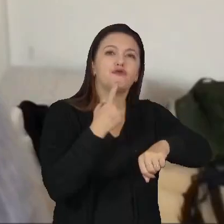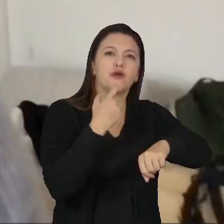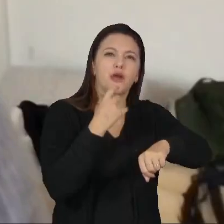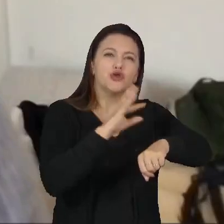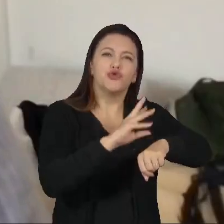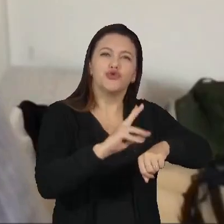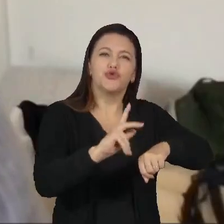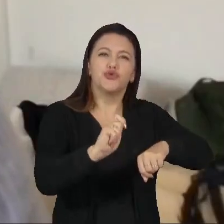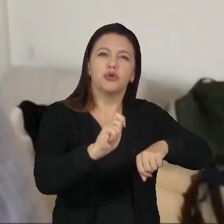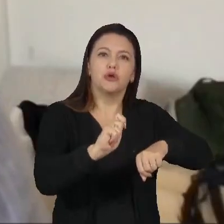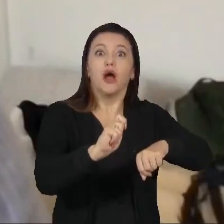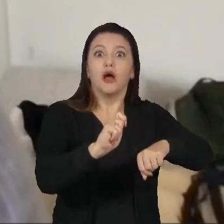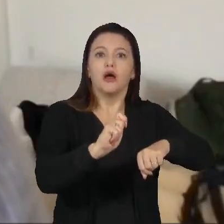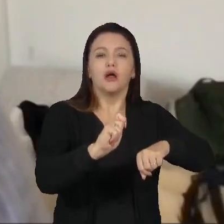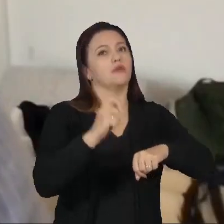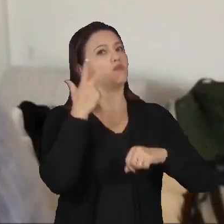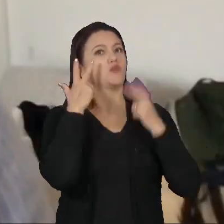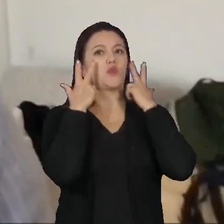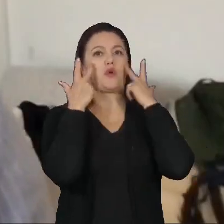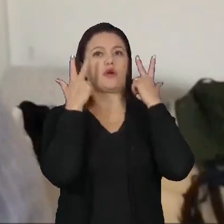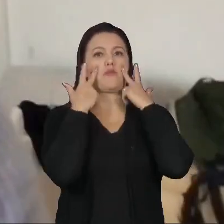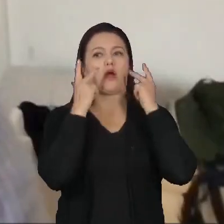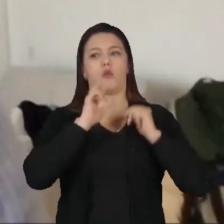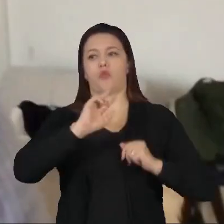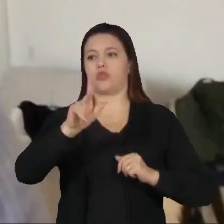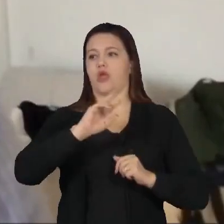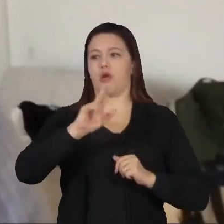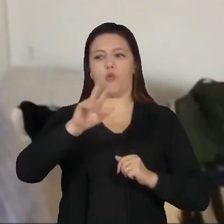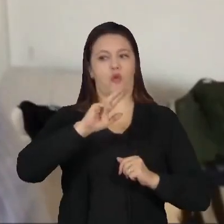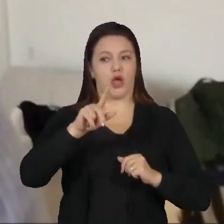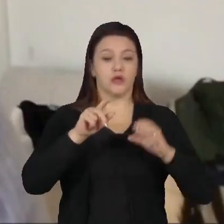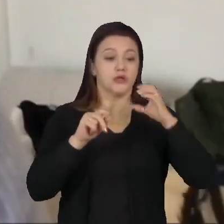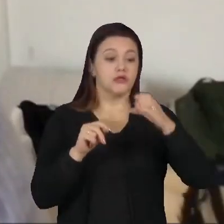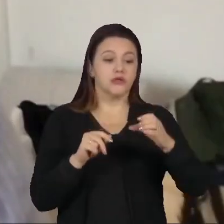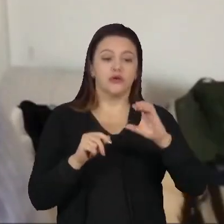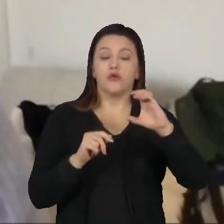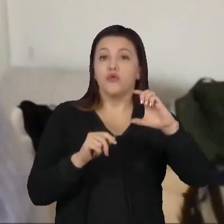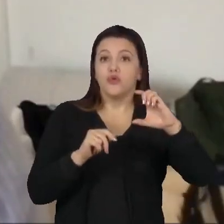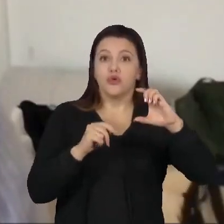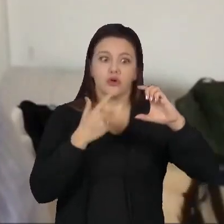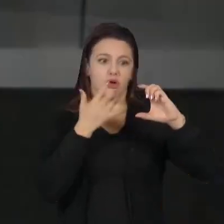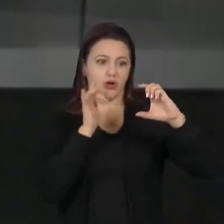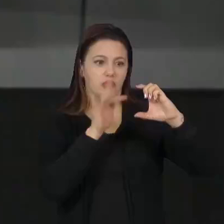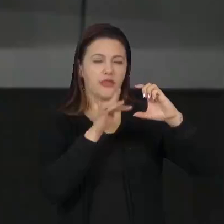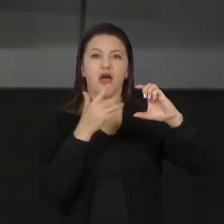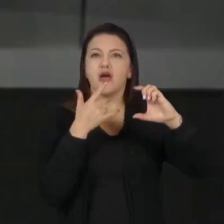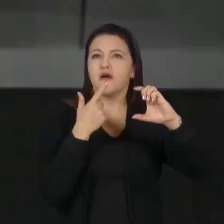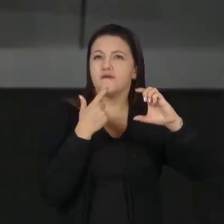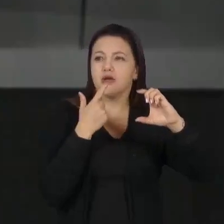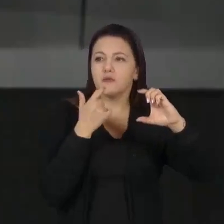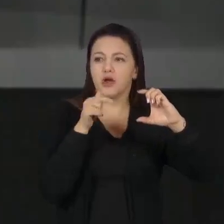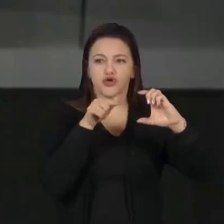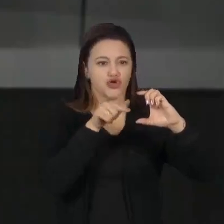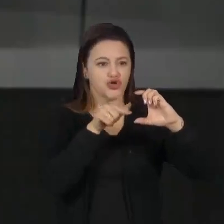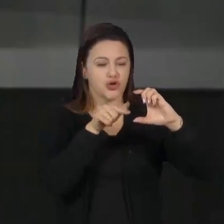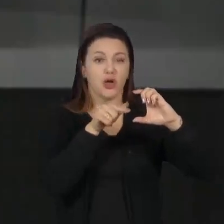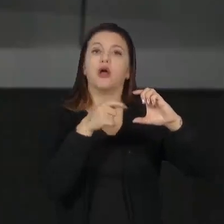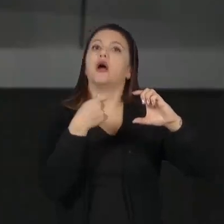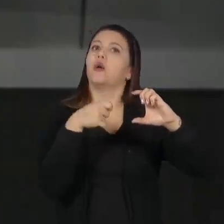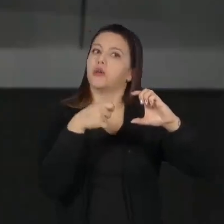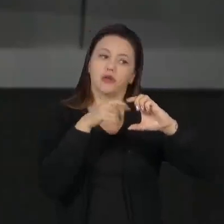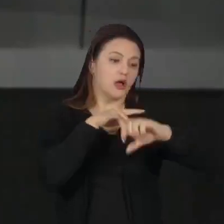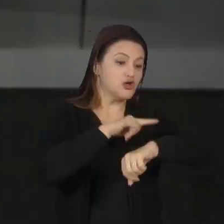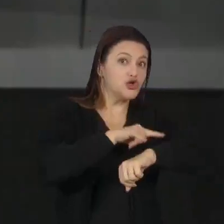também não é normal. Então, sempre que aconteceu a presença de sangramento na urina, isso demanda uma atenção, isso demanda uma investigação